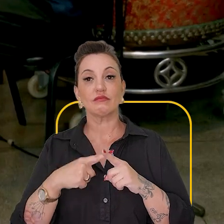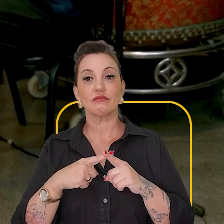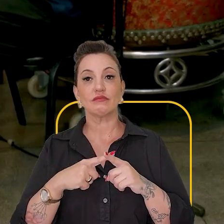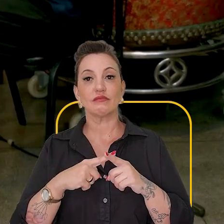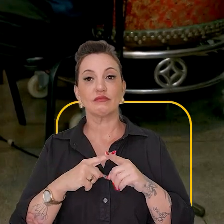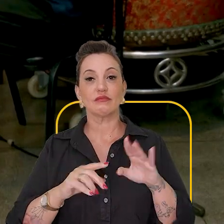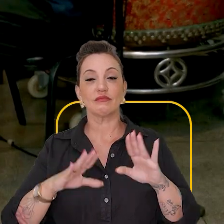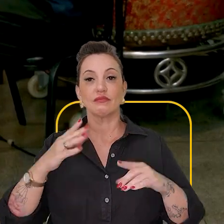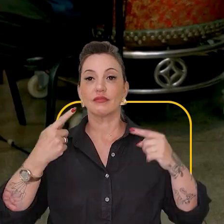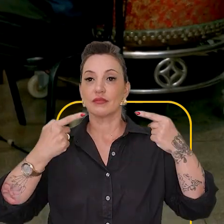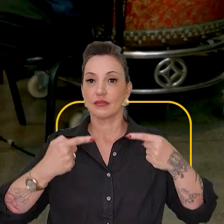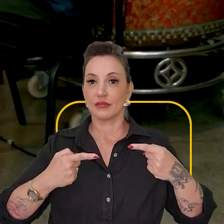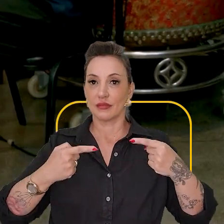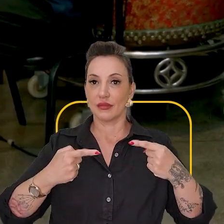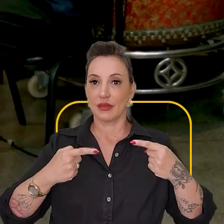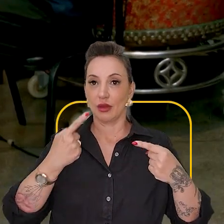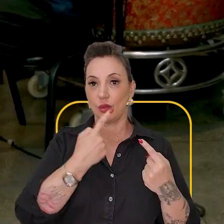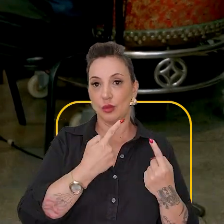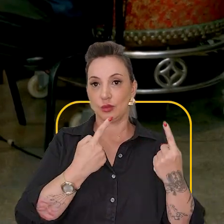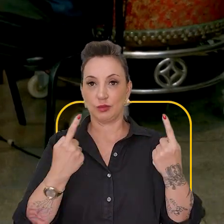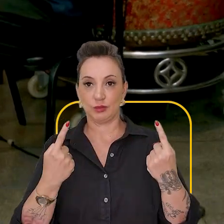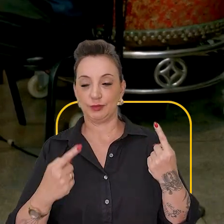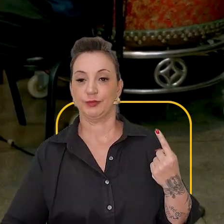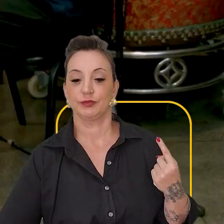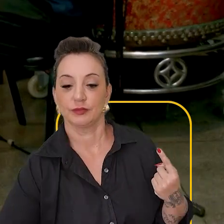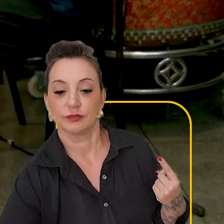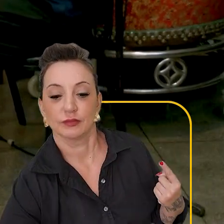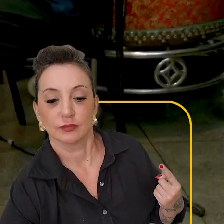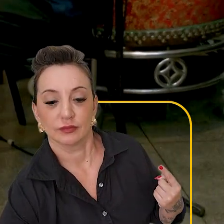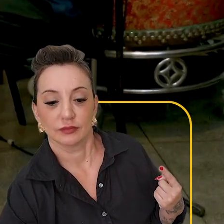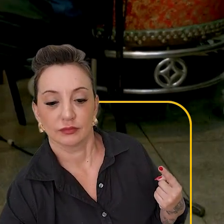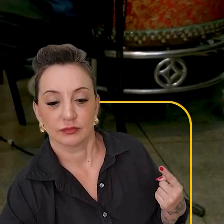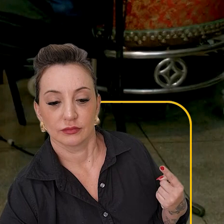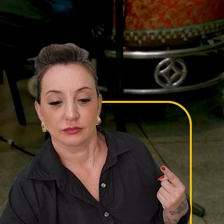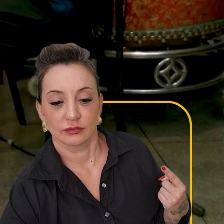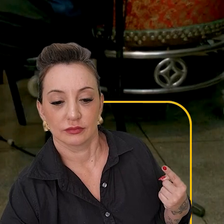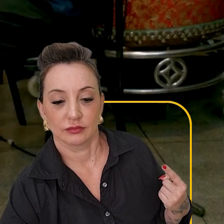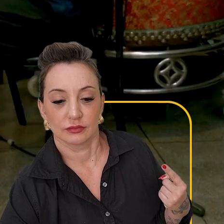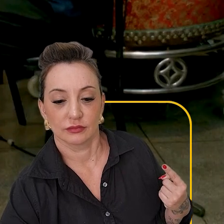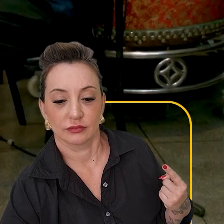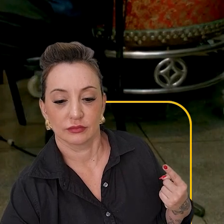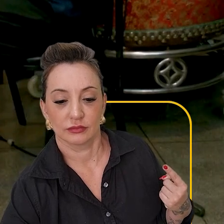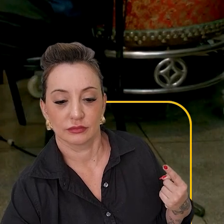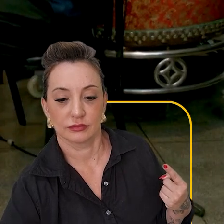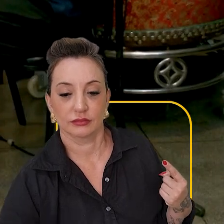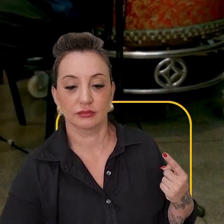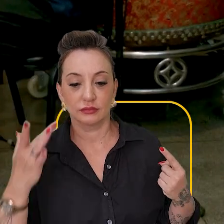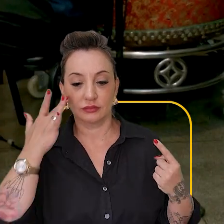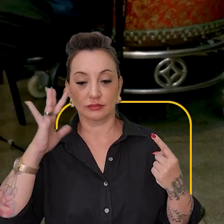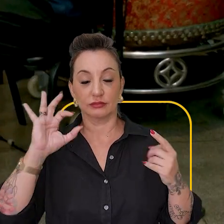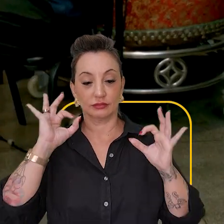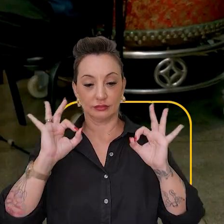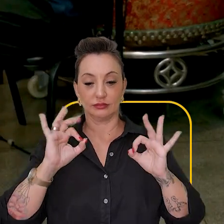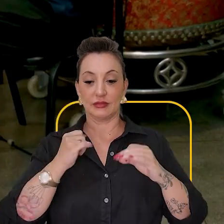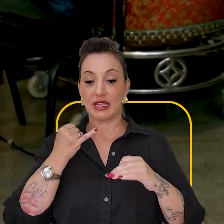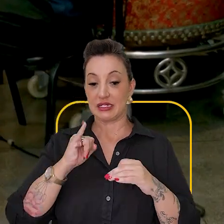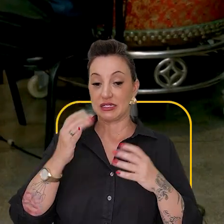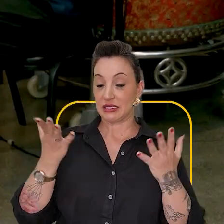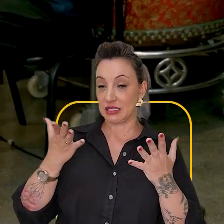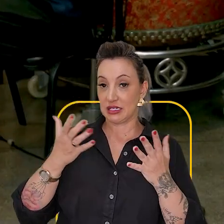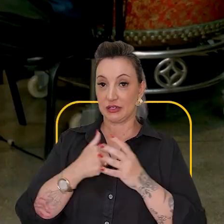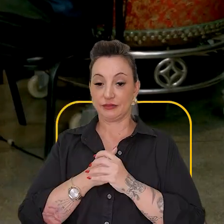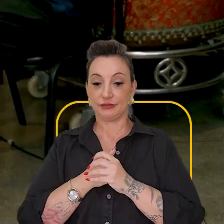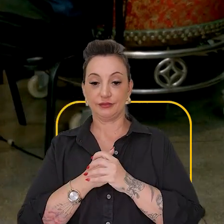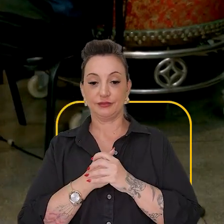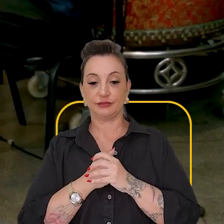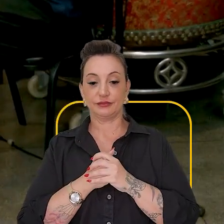por porque muita gente competia tanto num quanto no outro né é não sei dizer realmente E se for agora